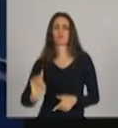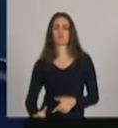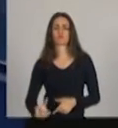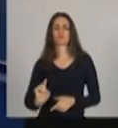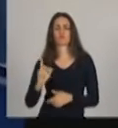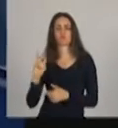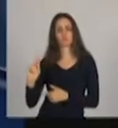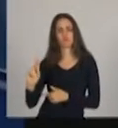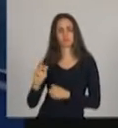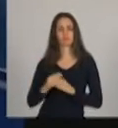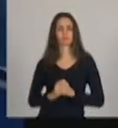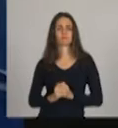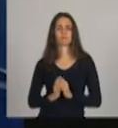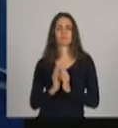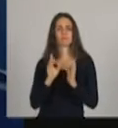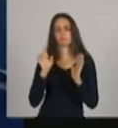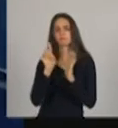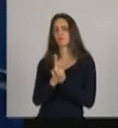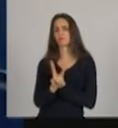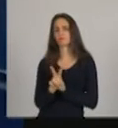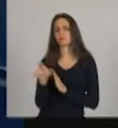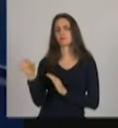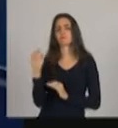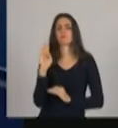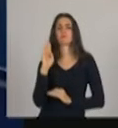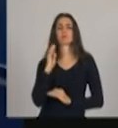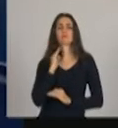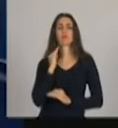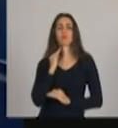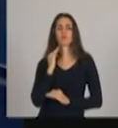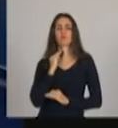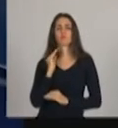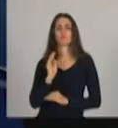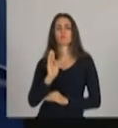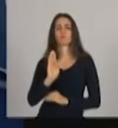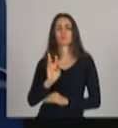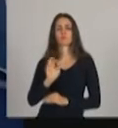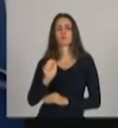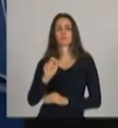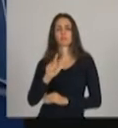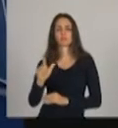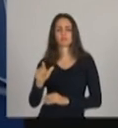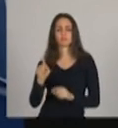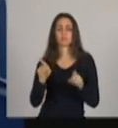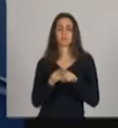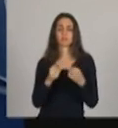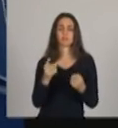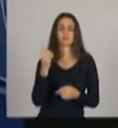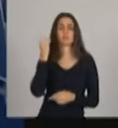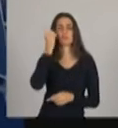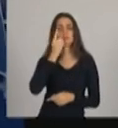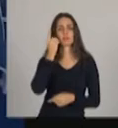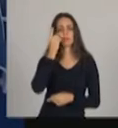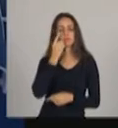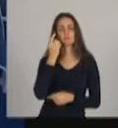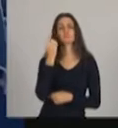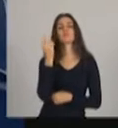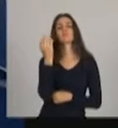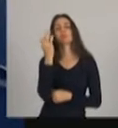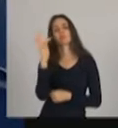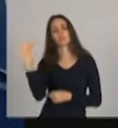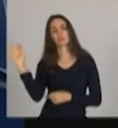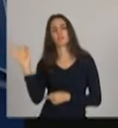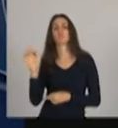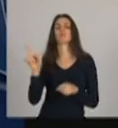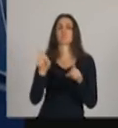Nós queremos fazer um apelo ao Banco do Brasil, como a deputada federal Norma Ayubi Alves está